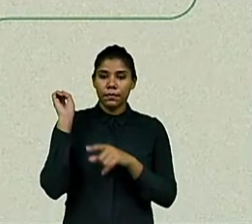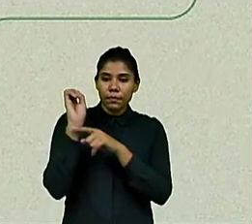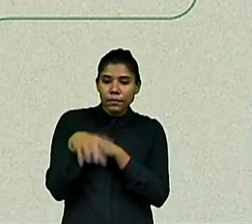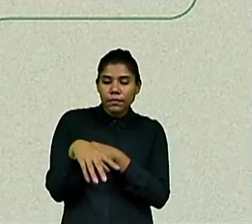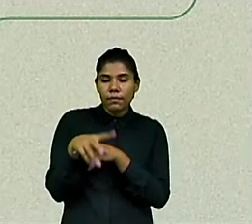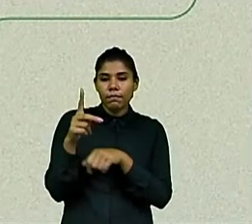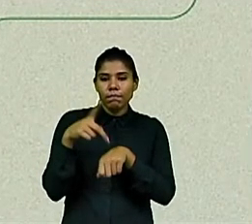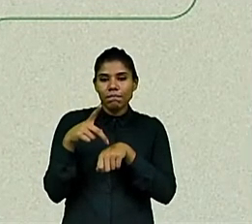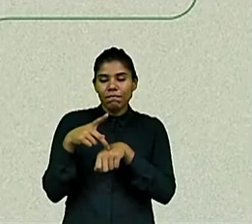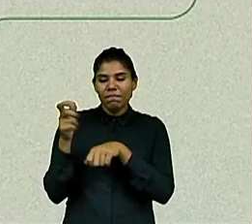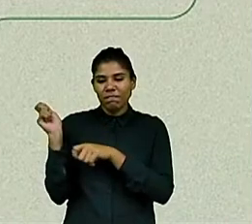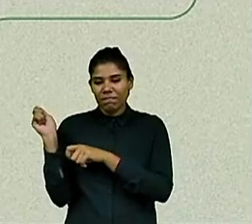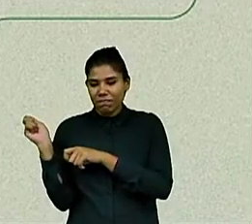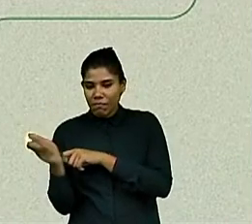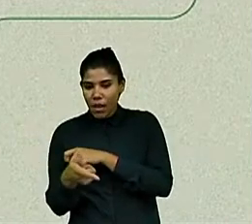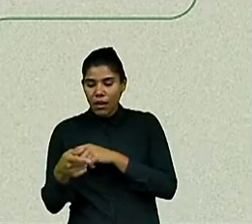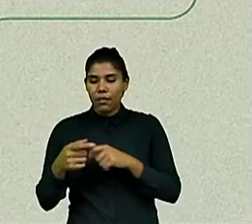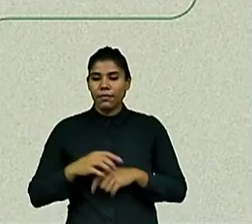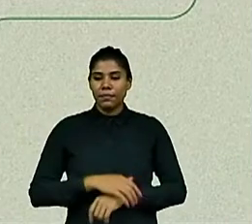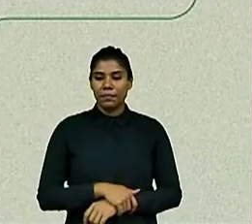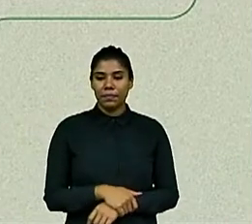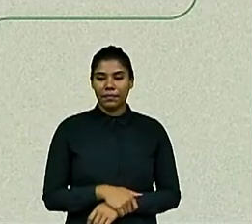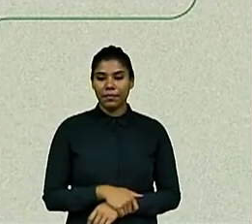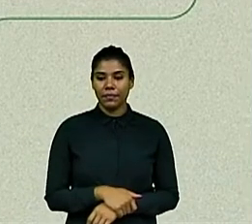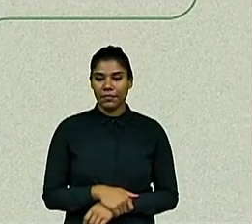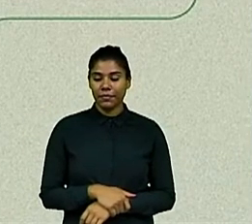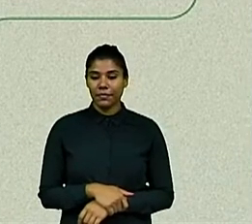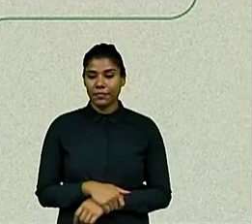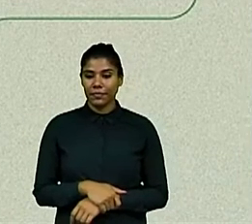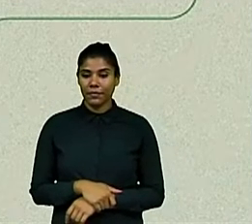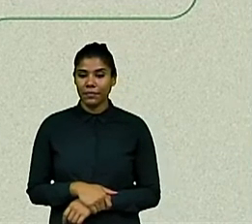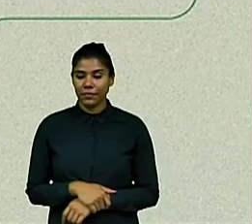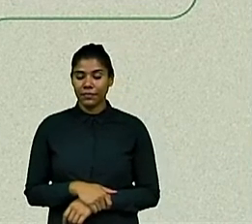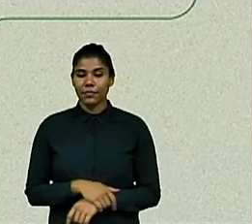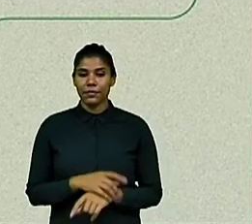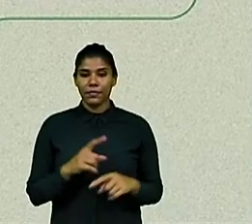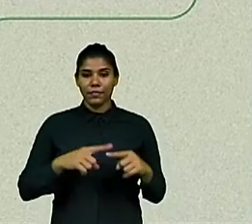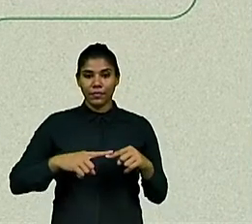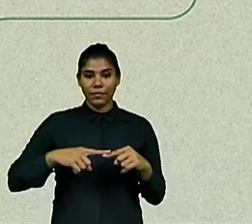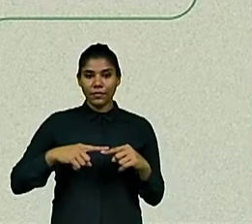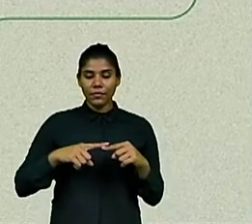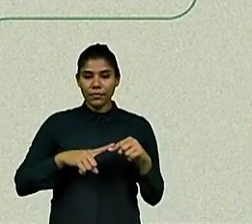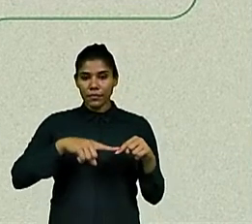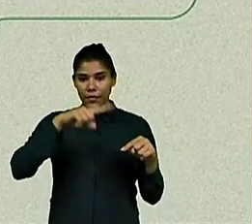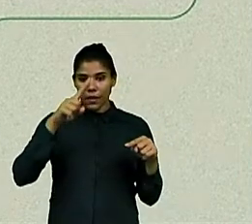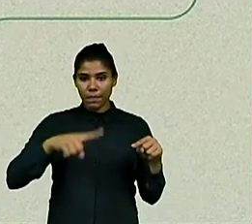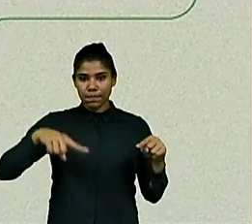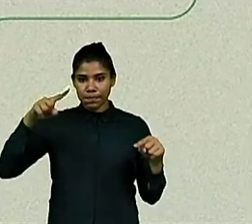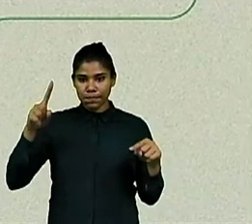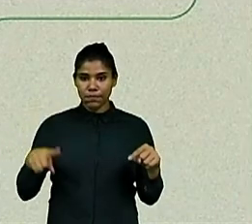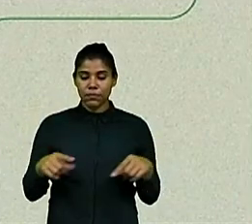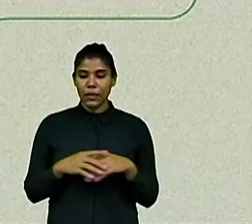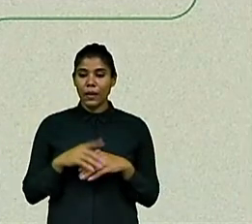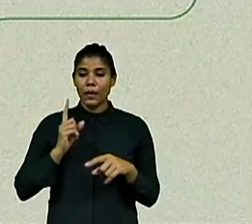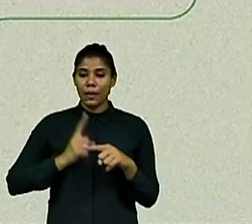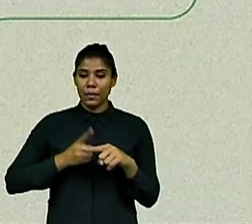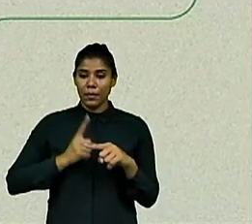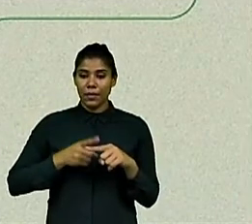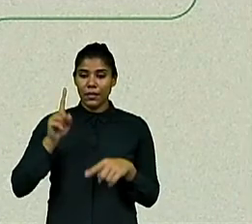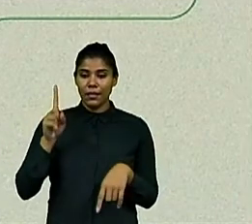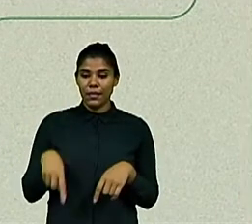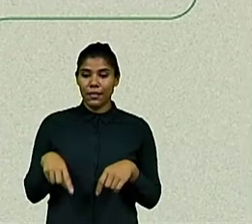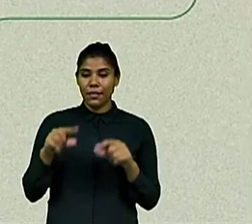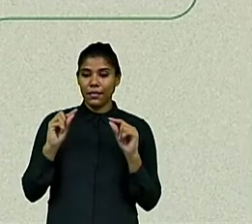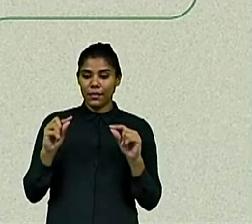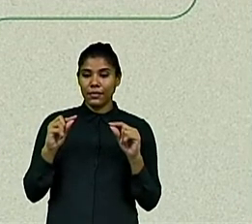superfície com a água e ela oscila Exatamente porque ali é uma perturbação